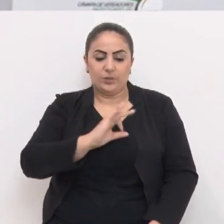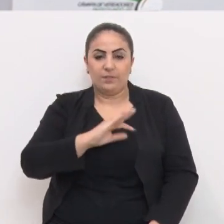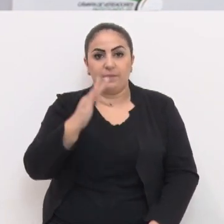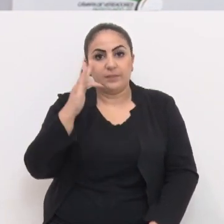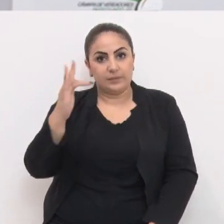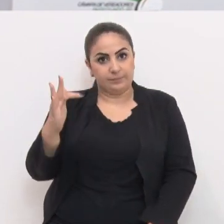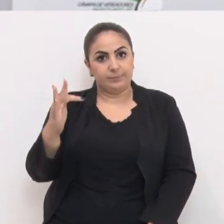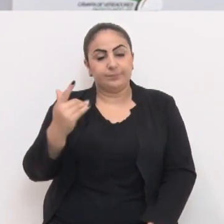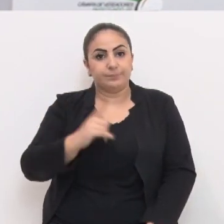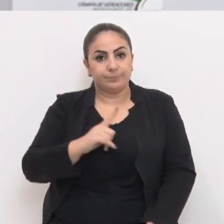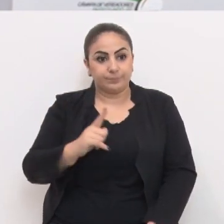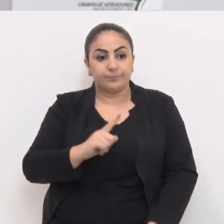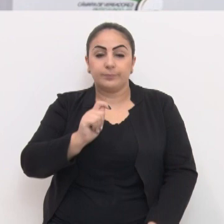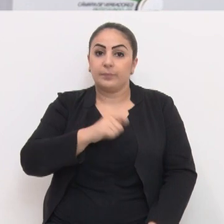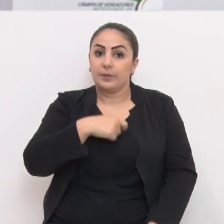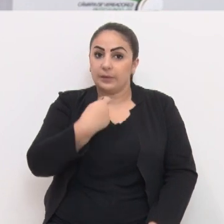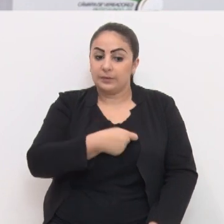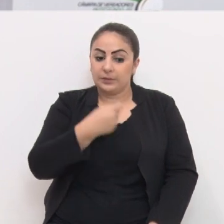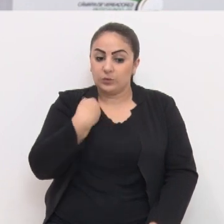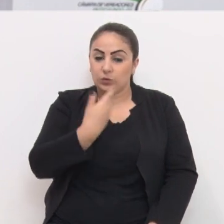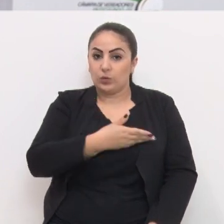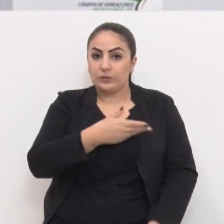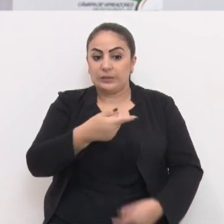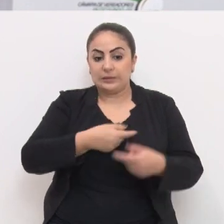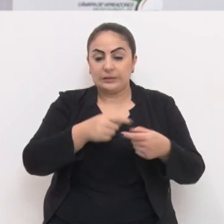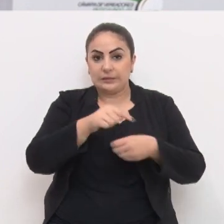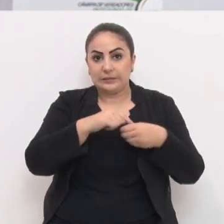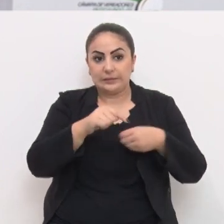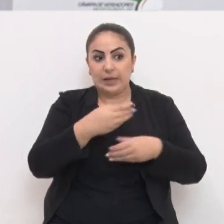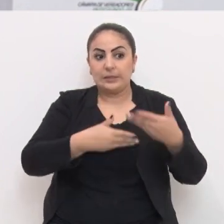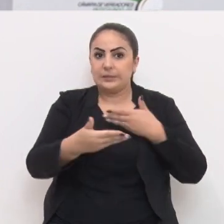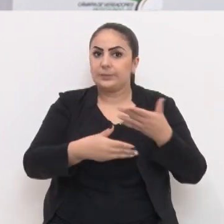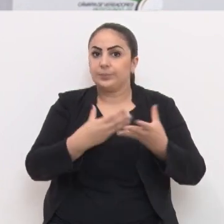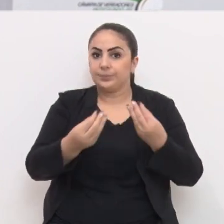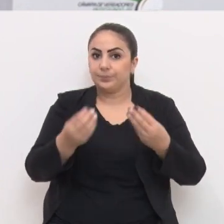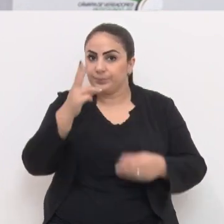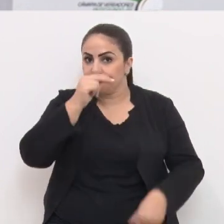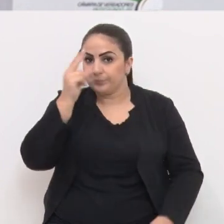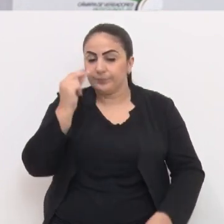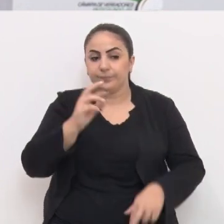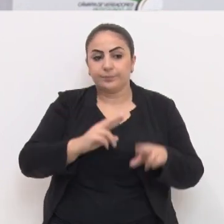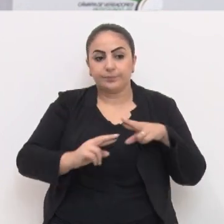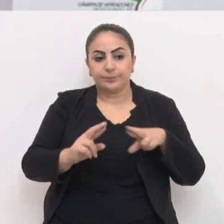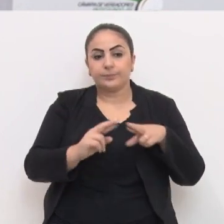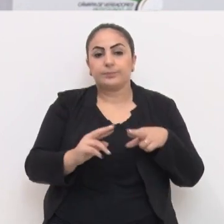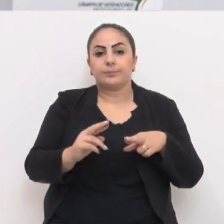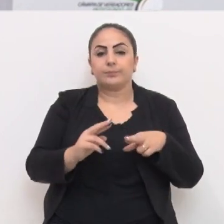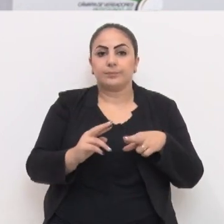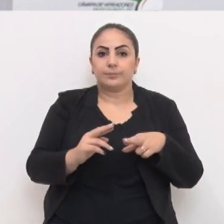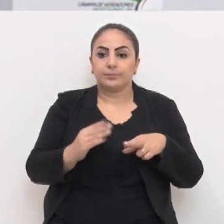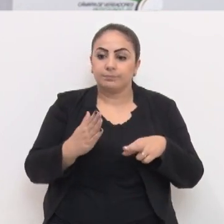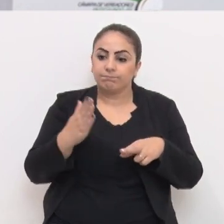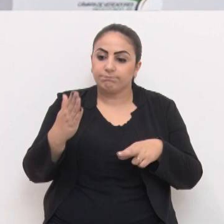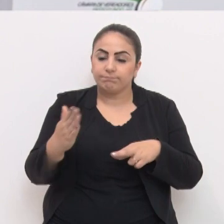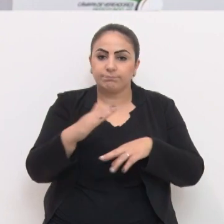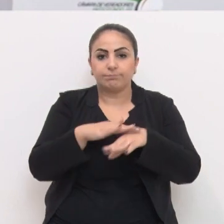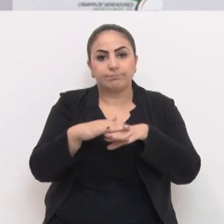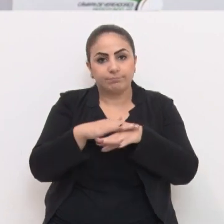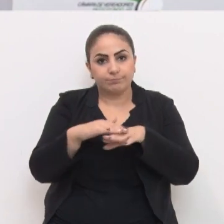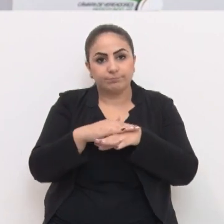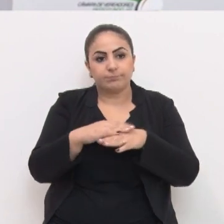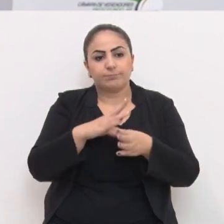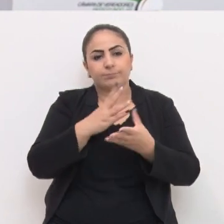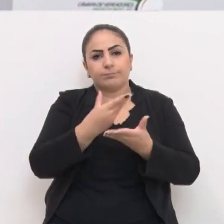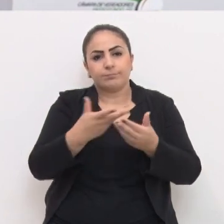tem uma delegacia aqui na nossa cidade, que atende a centenas de municípios da região, então converge para cá centenas